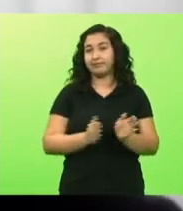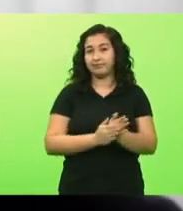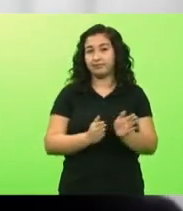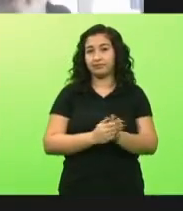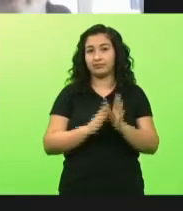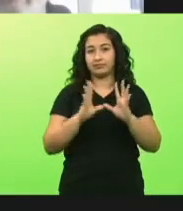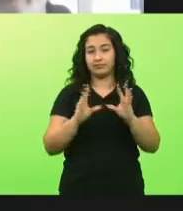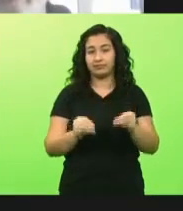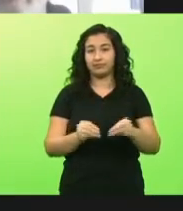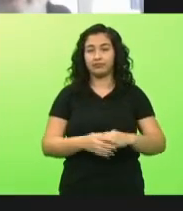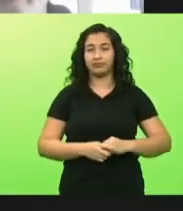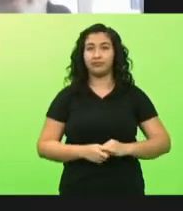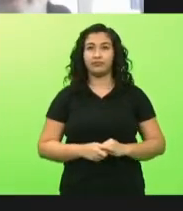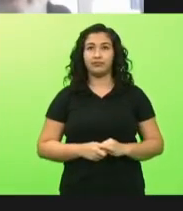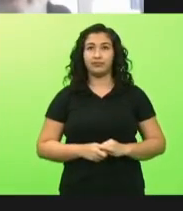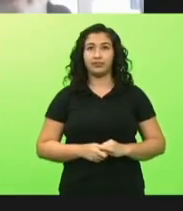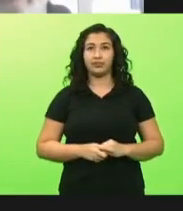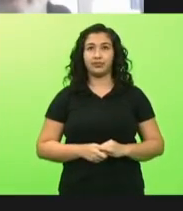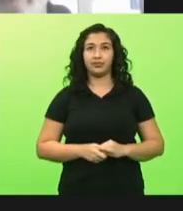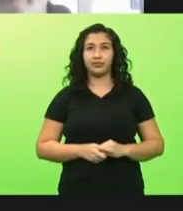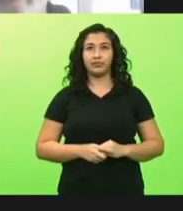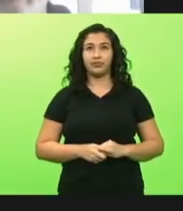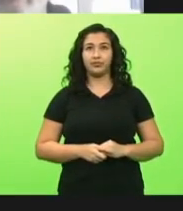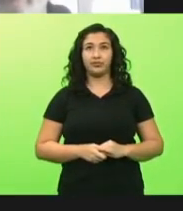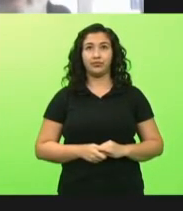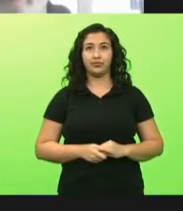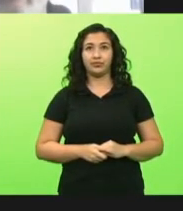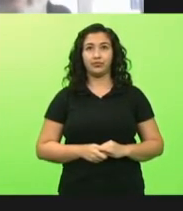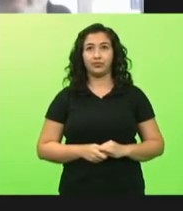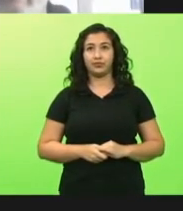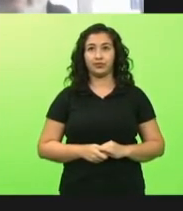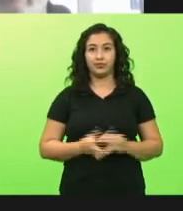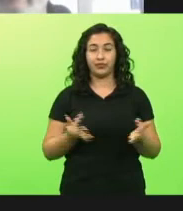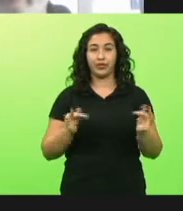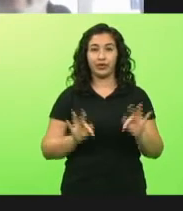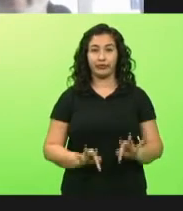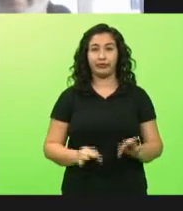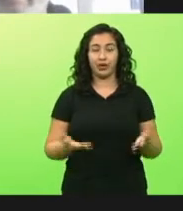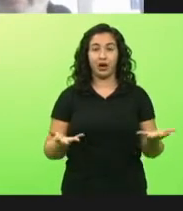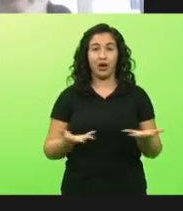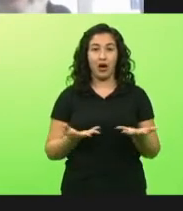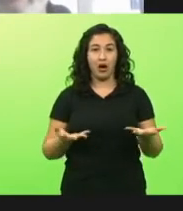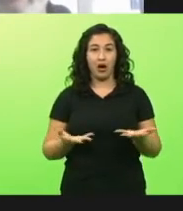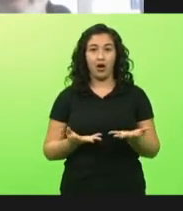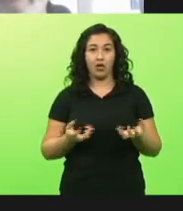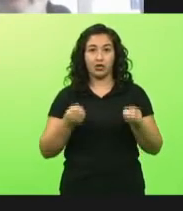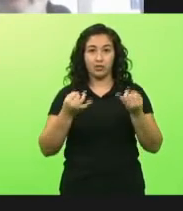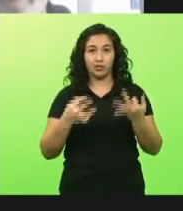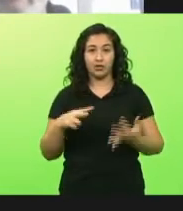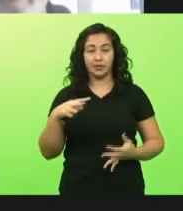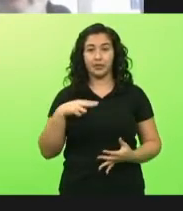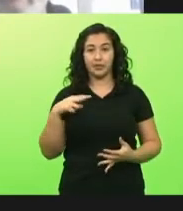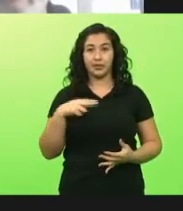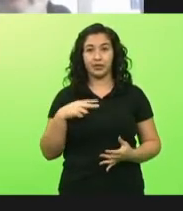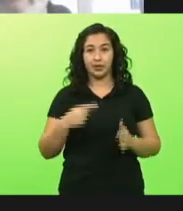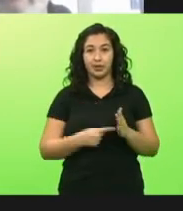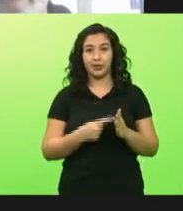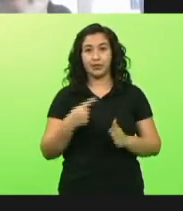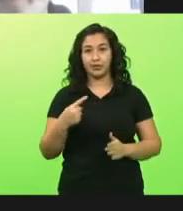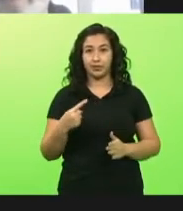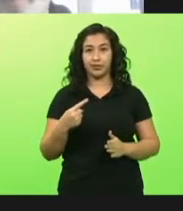todos. Estado ganha, o Estado ganha. Fim da ordem do dia, passamos às explicações pessoais. Primeiro horário de